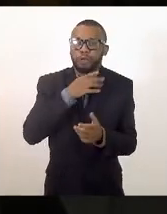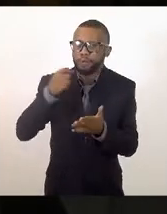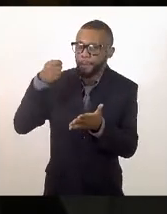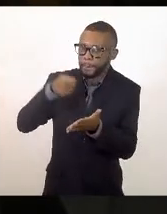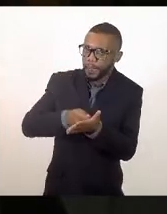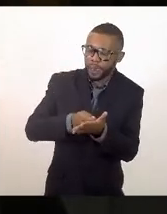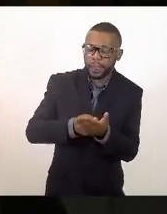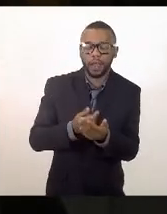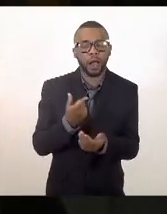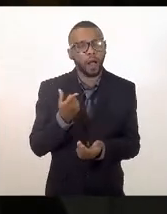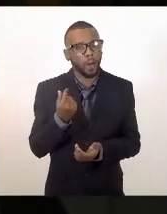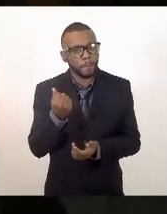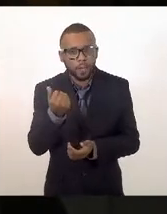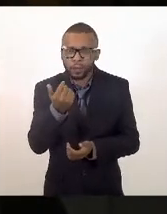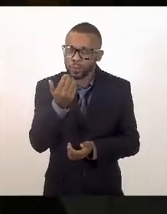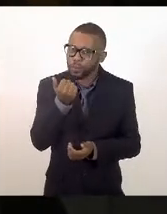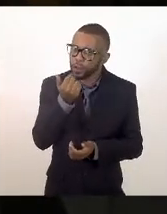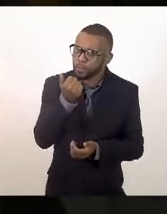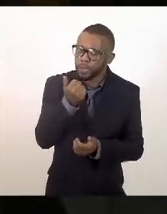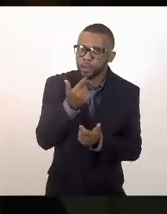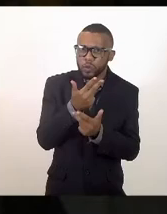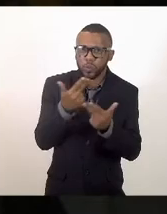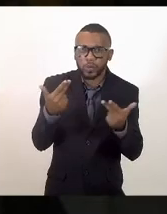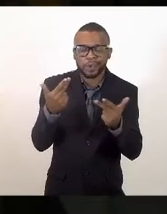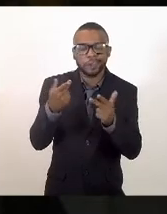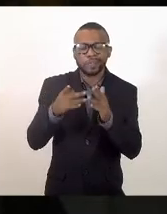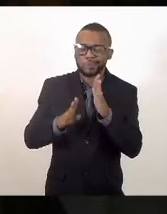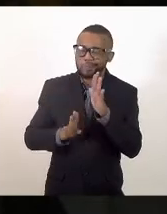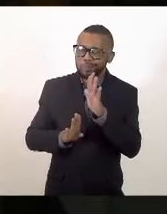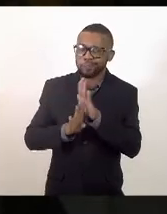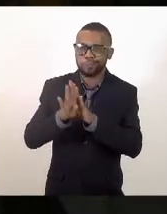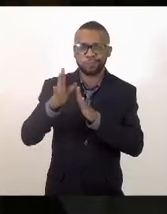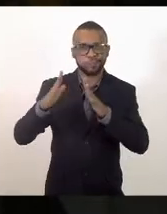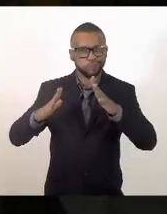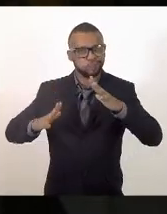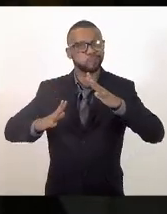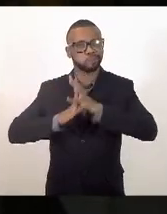preço do alimento está nas estratosferas.